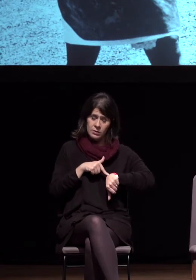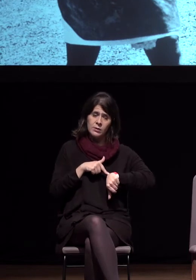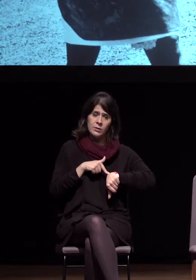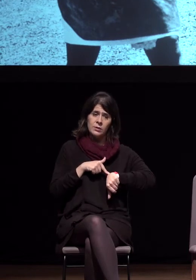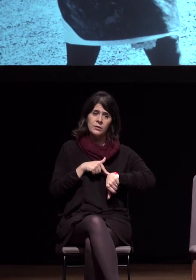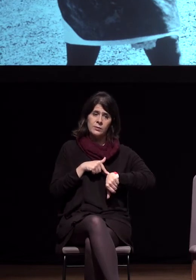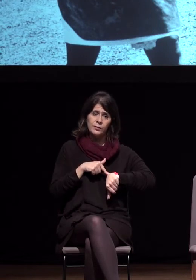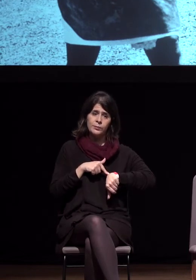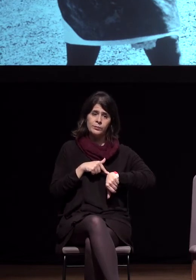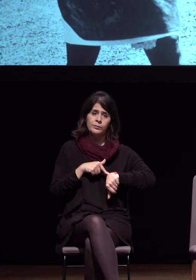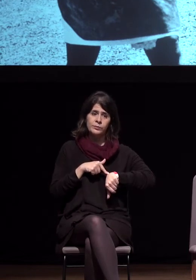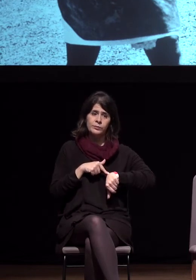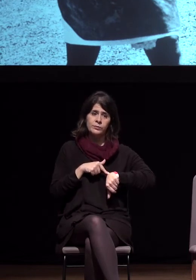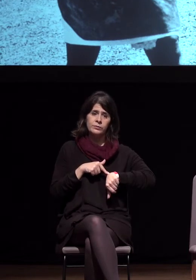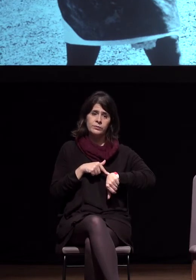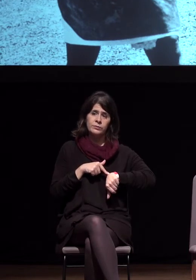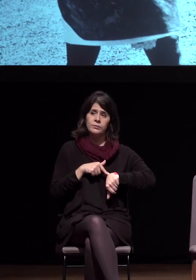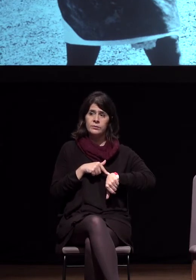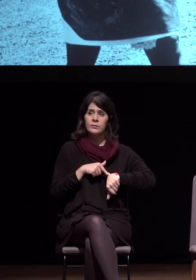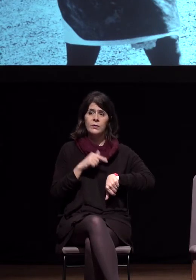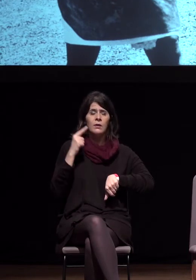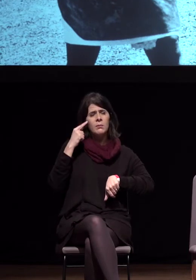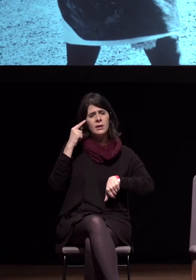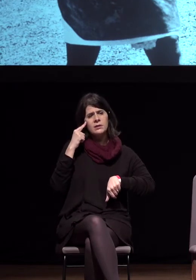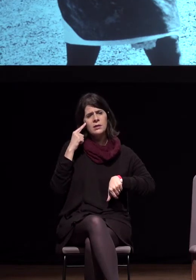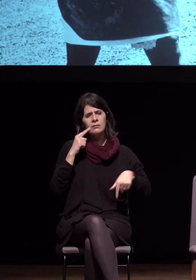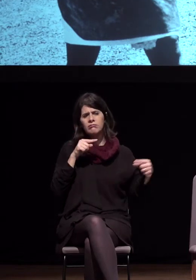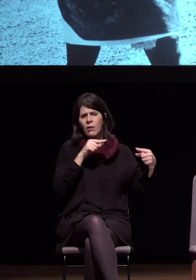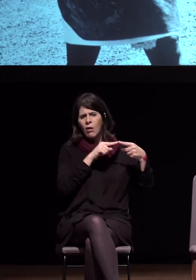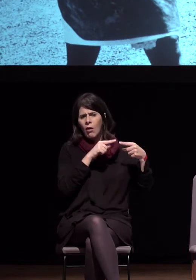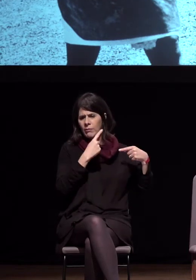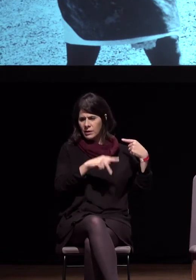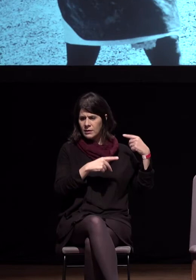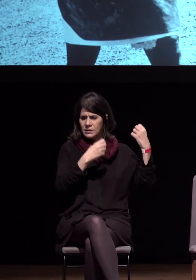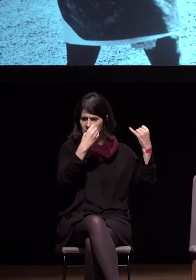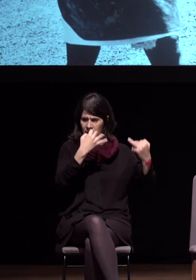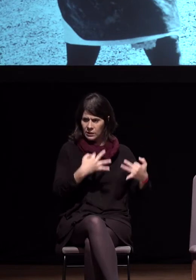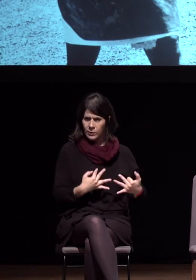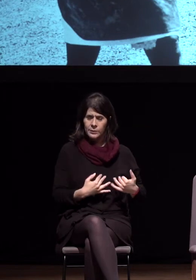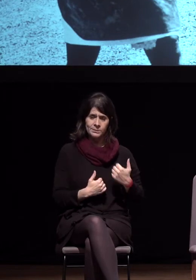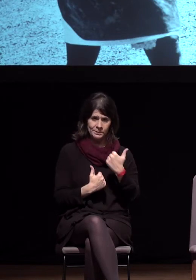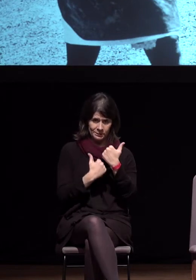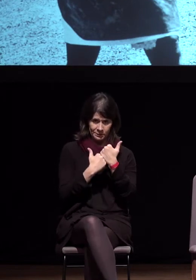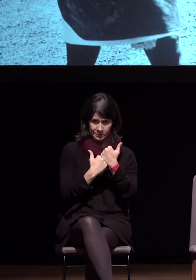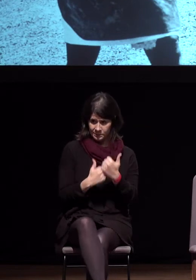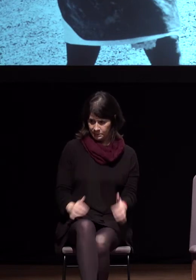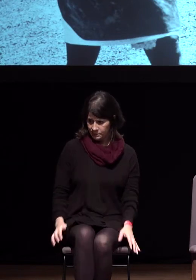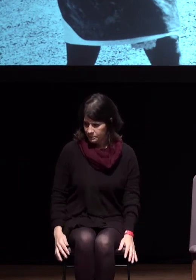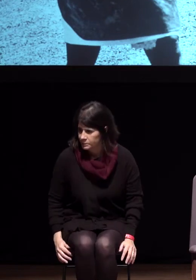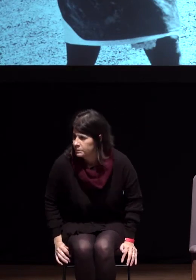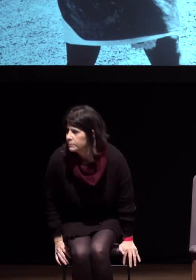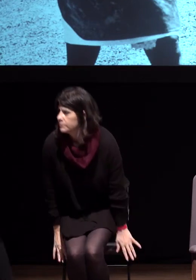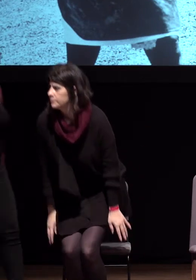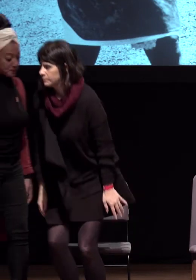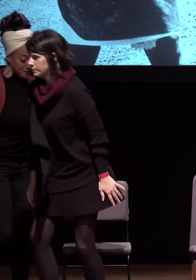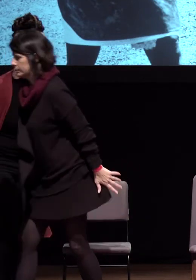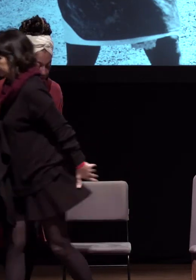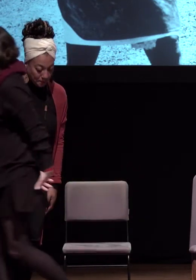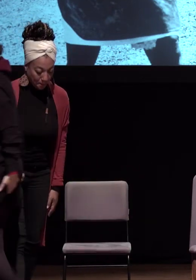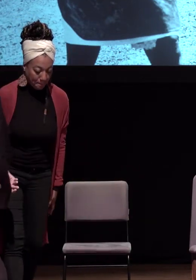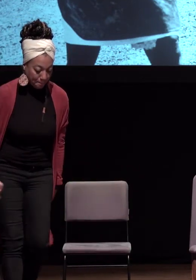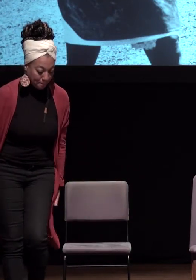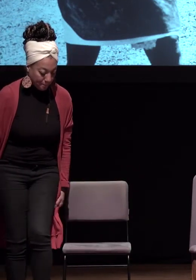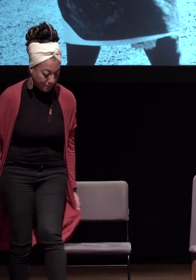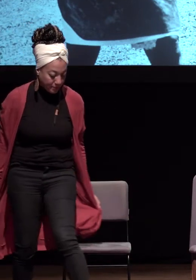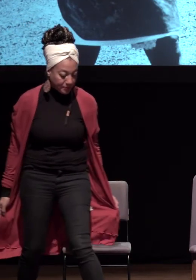né? E um pouco associada ao que foi falado da Bell Hooks sobre o amor e o diálogo. Eu fiquei